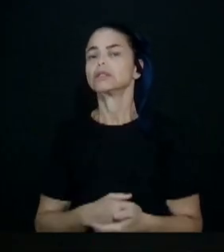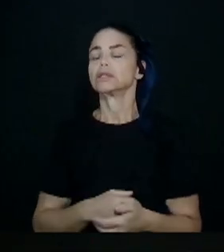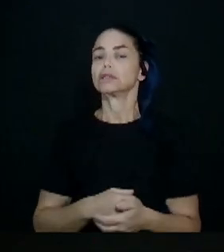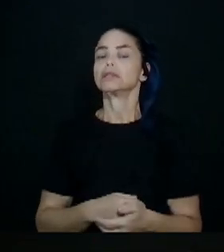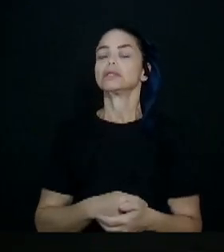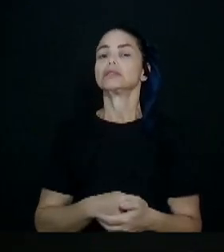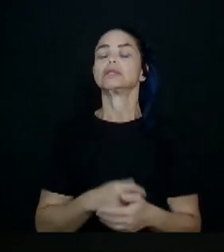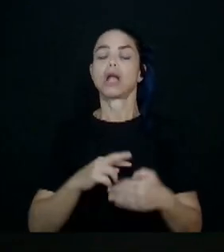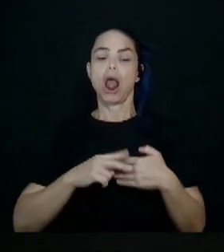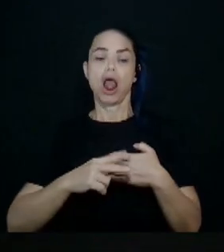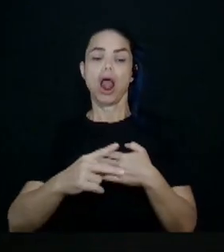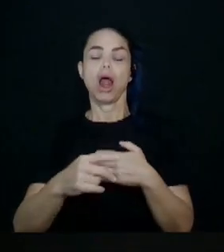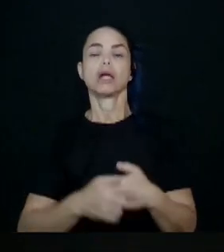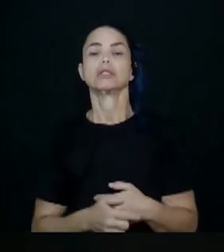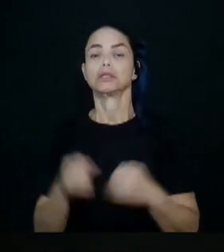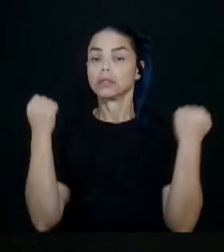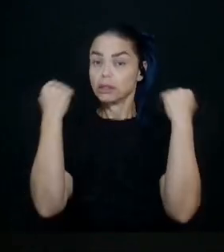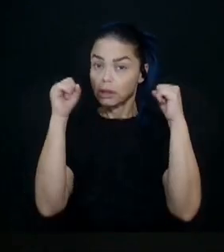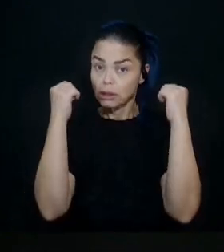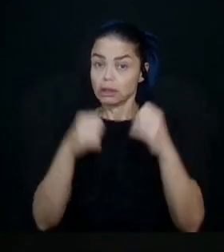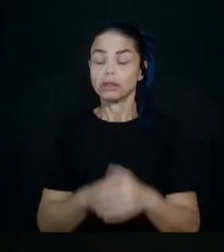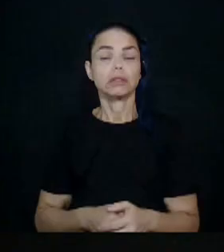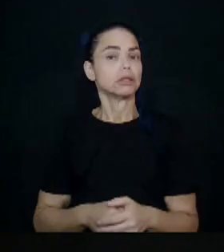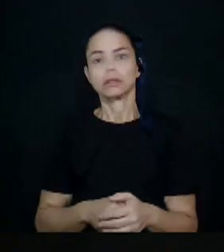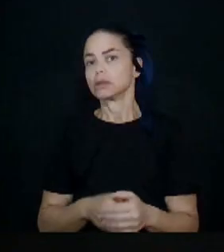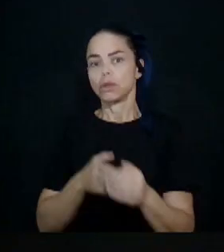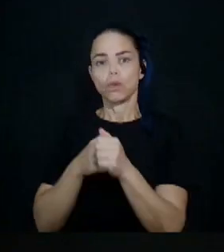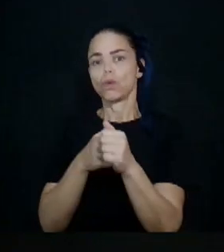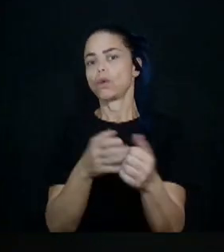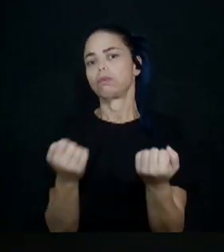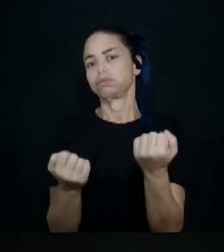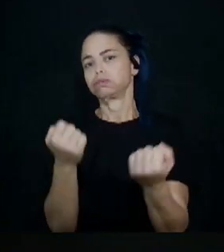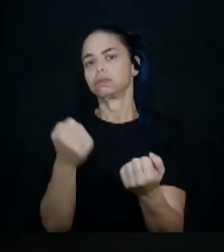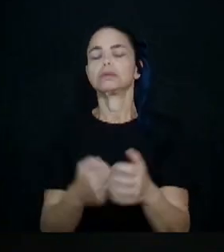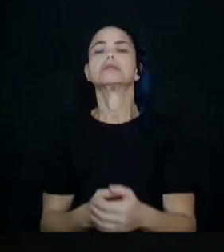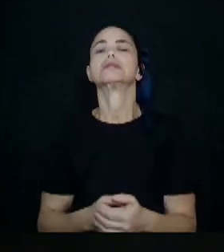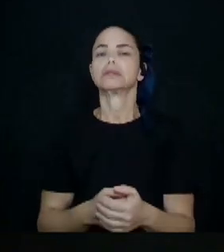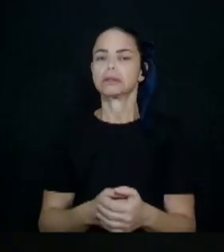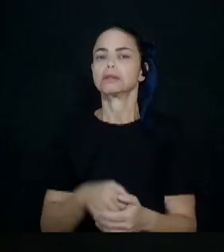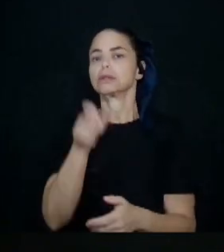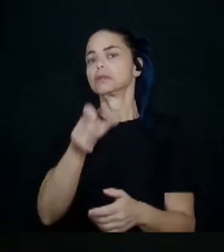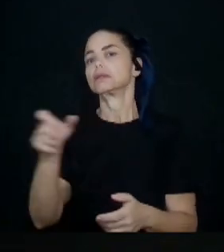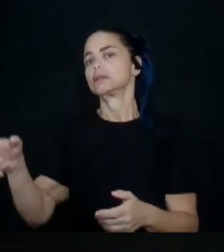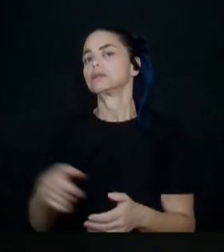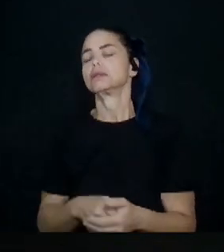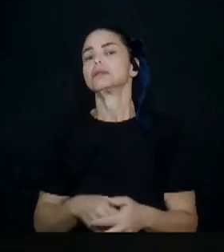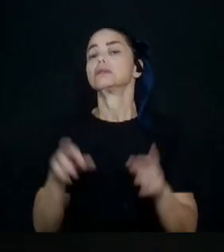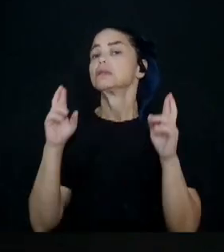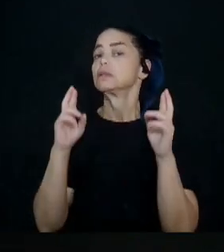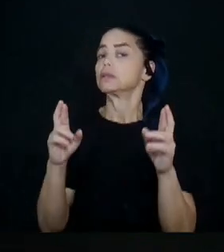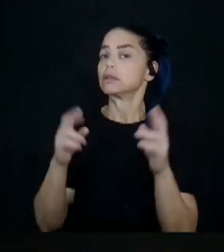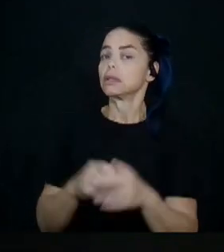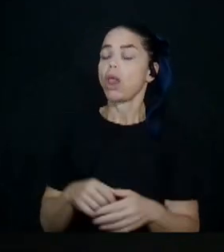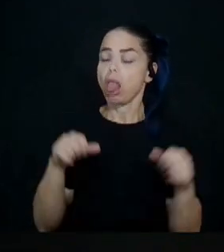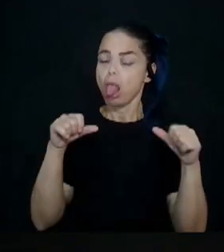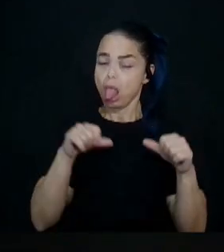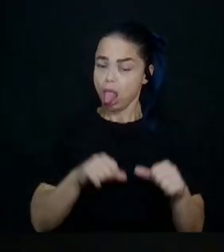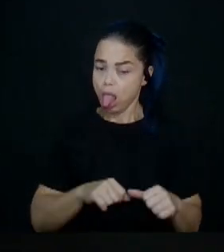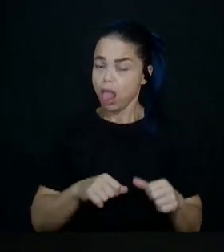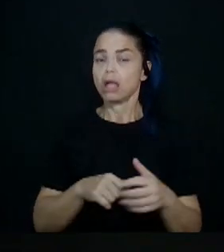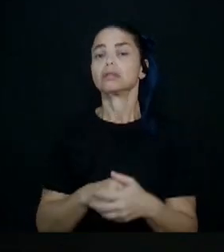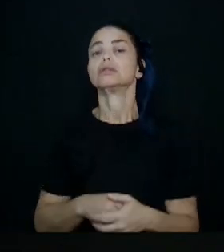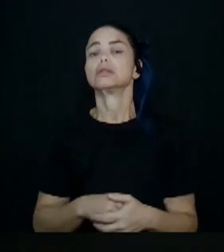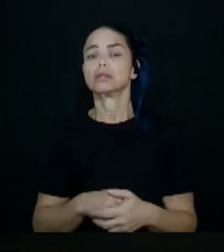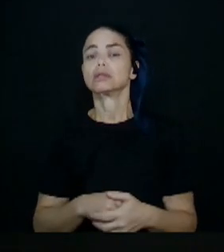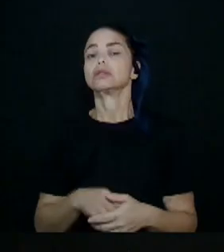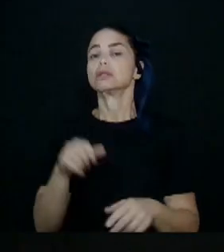cadeia de estresse, gente. Dirigir não é só conduzir o veículo, a gente está lidando com pessoas, expectativas, frustrações. A grande